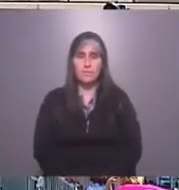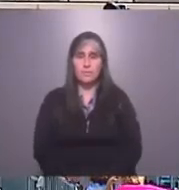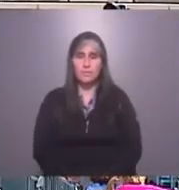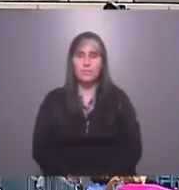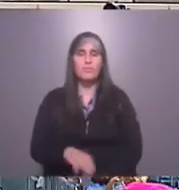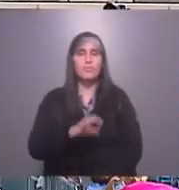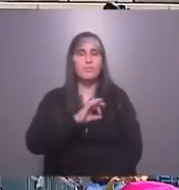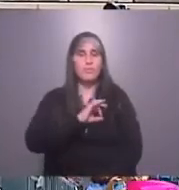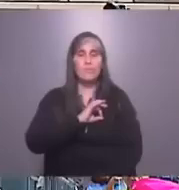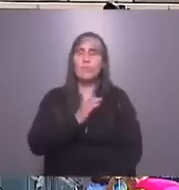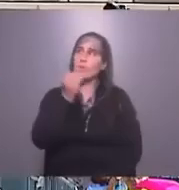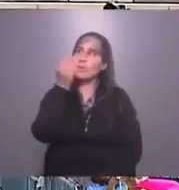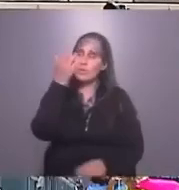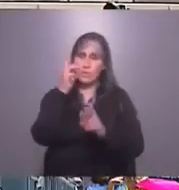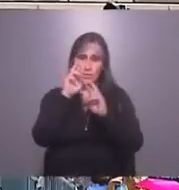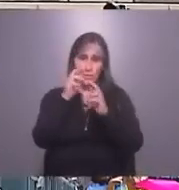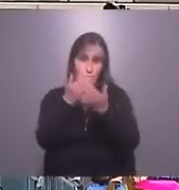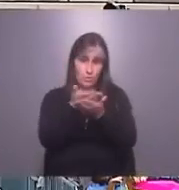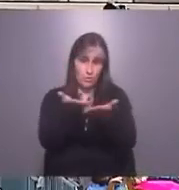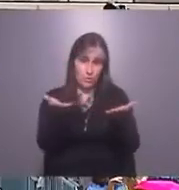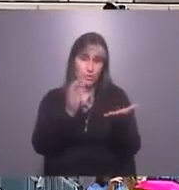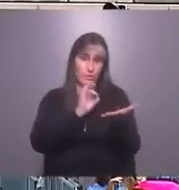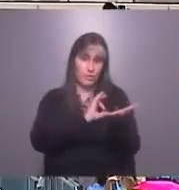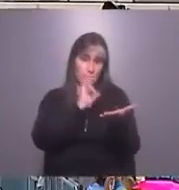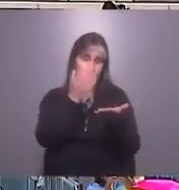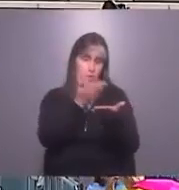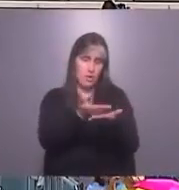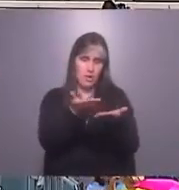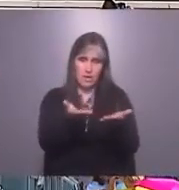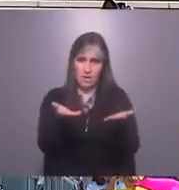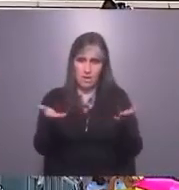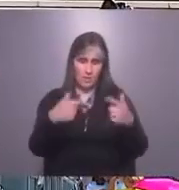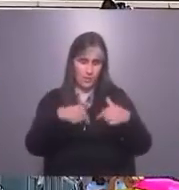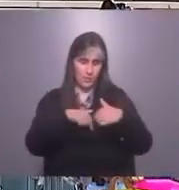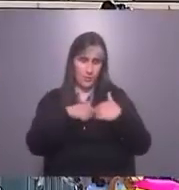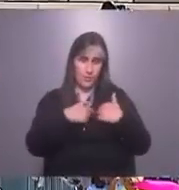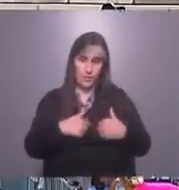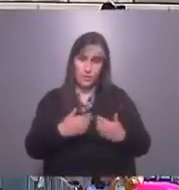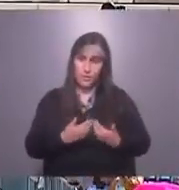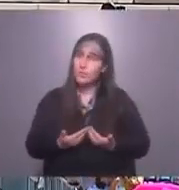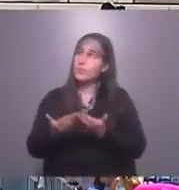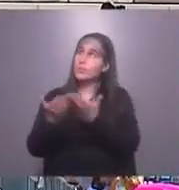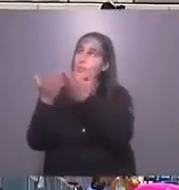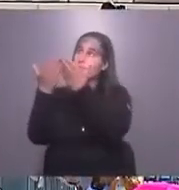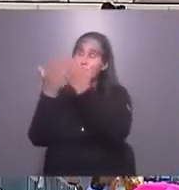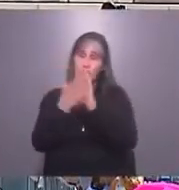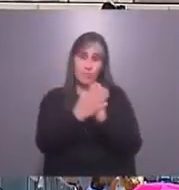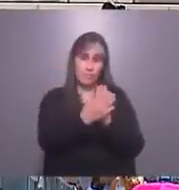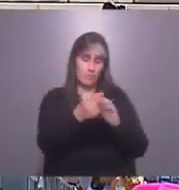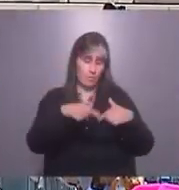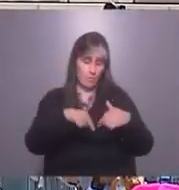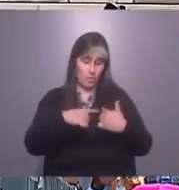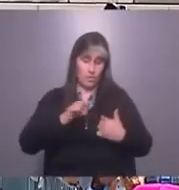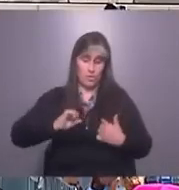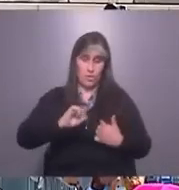O Senhor esteja convosco. Ele está em nós. Corações ao alto. Nós precisamos